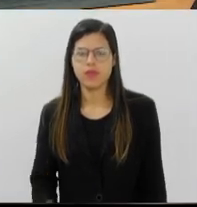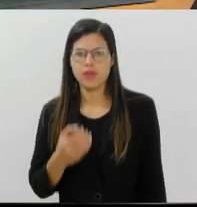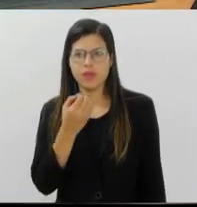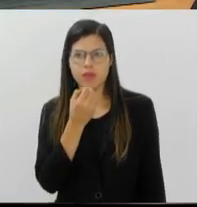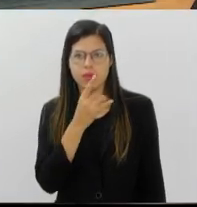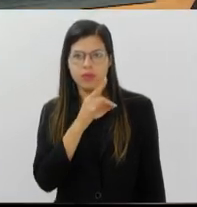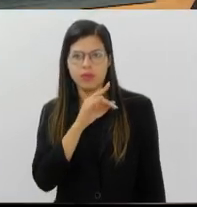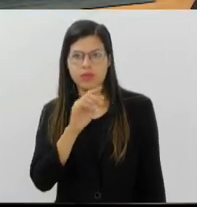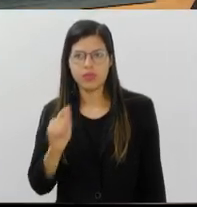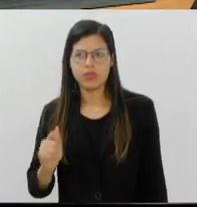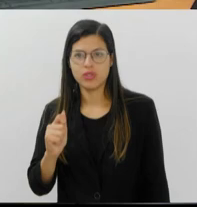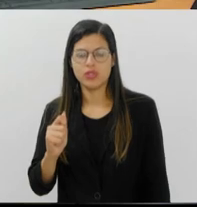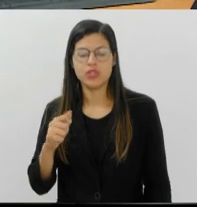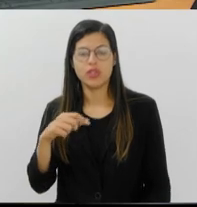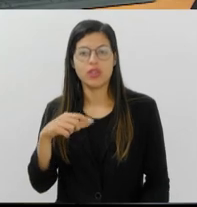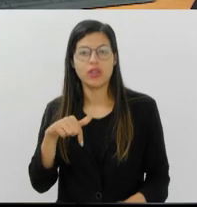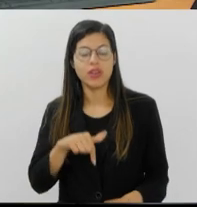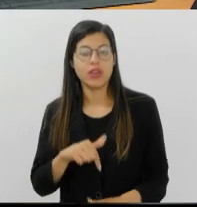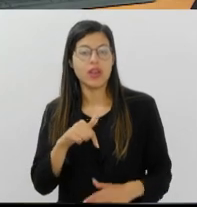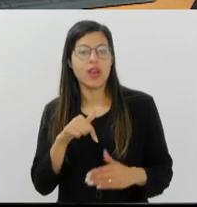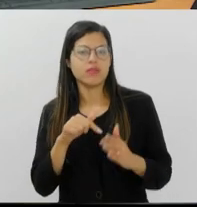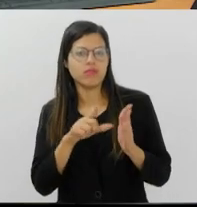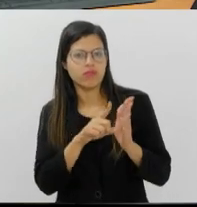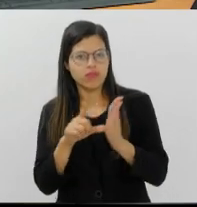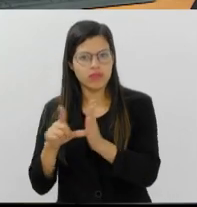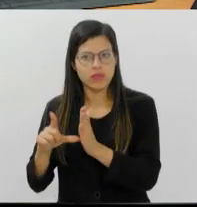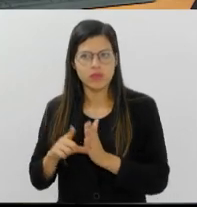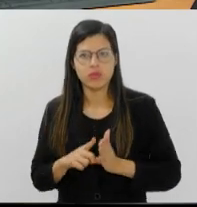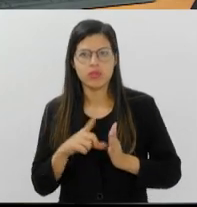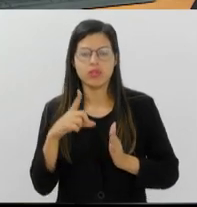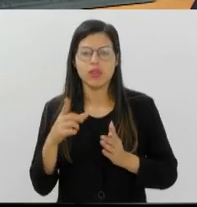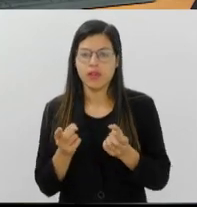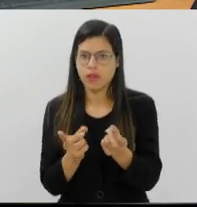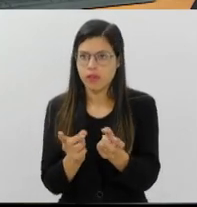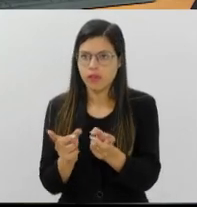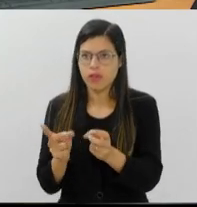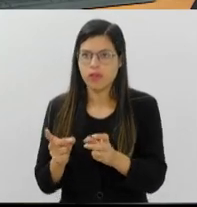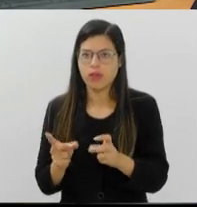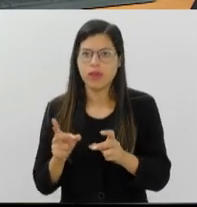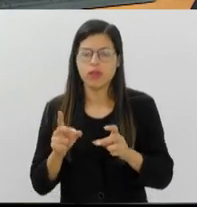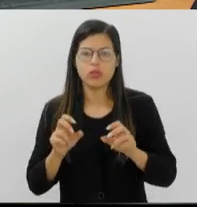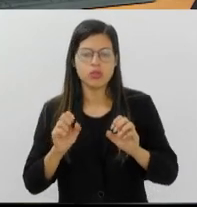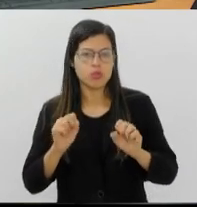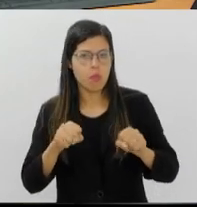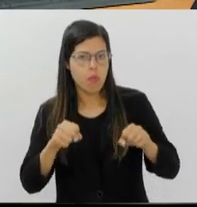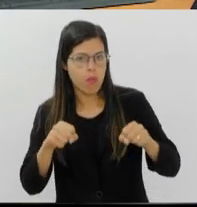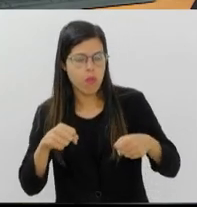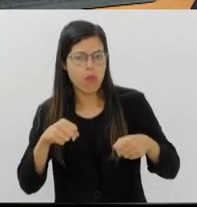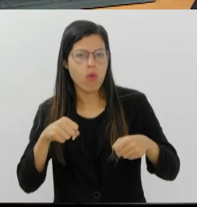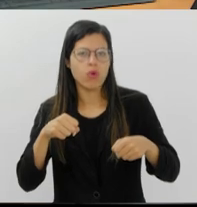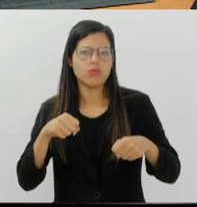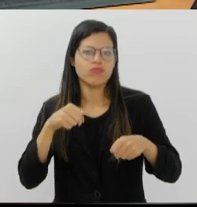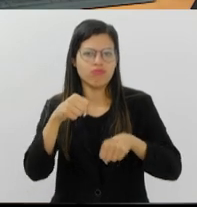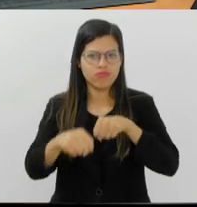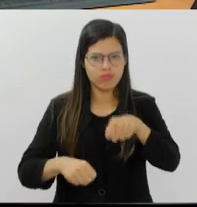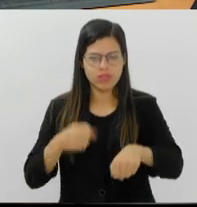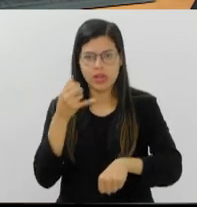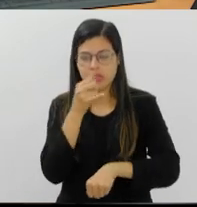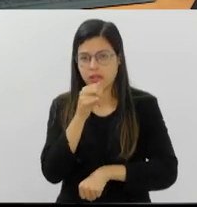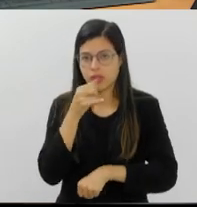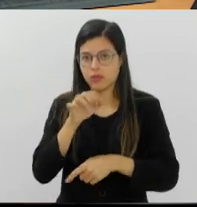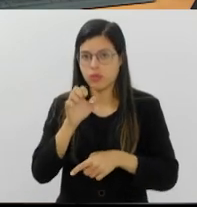Bom dia. Estabelecimentos que comercializam ciclomotores no estado podem ser obrigados a informar